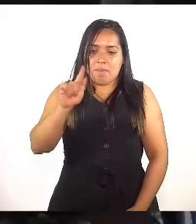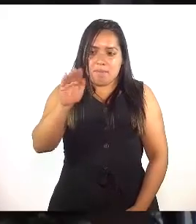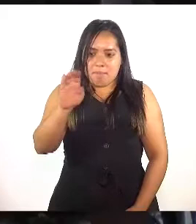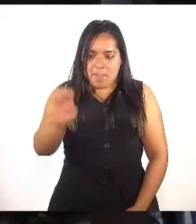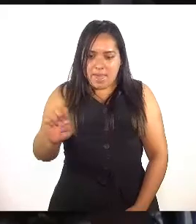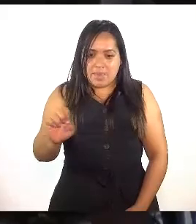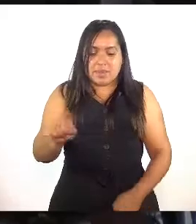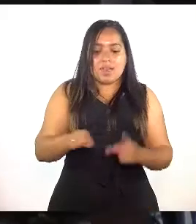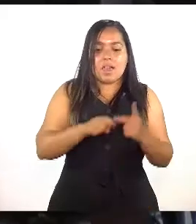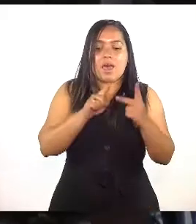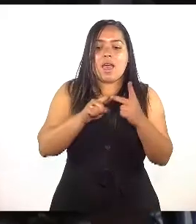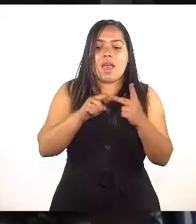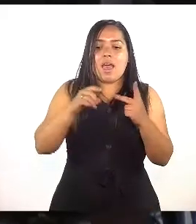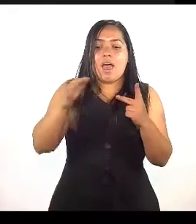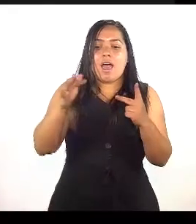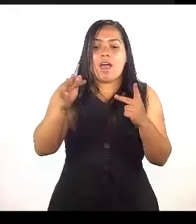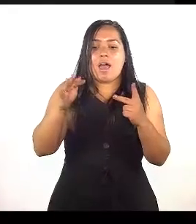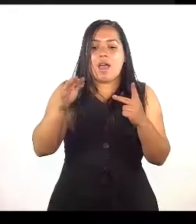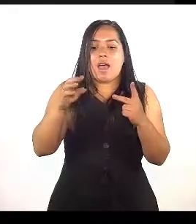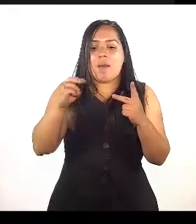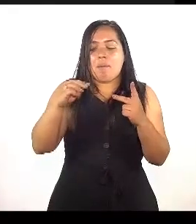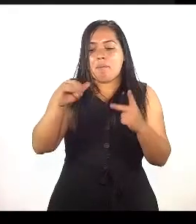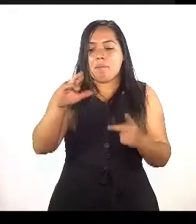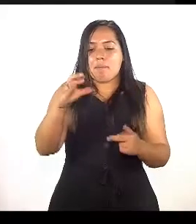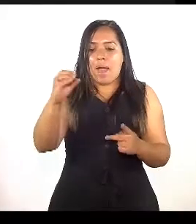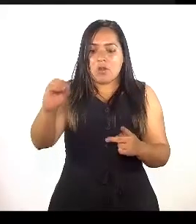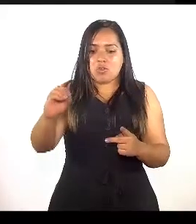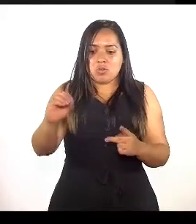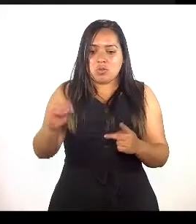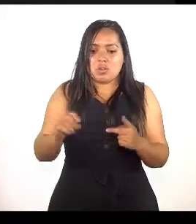já vi que concordou em ficar por último.